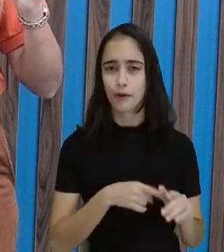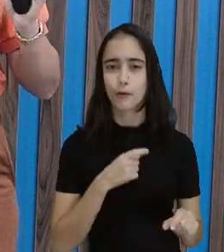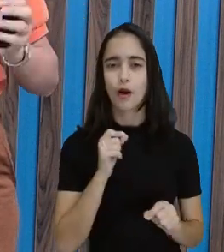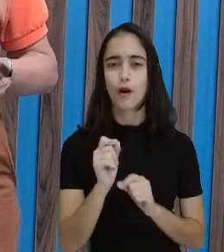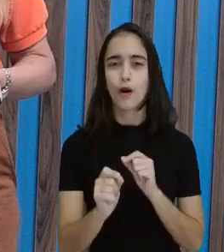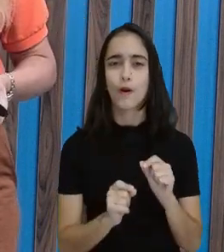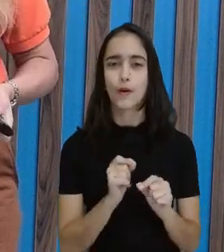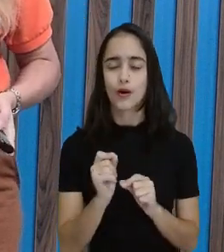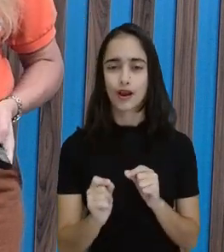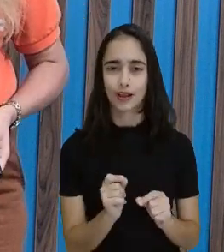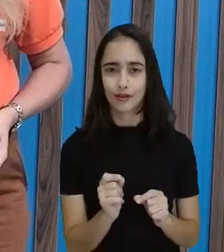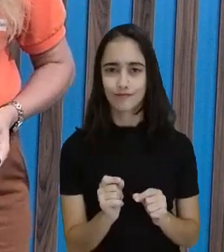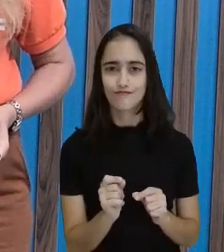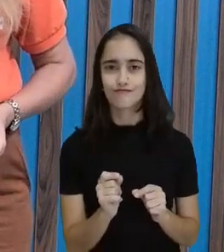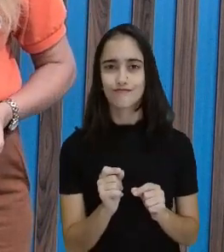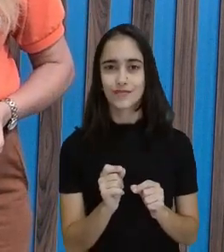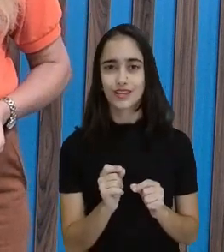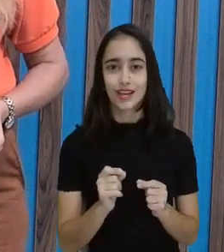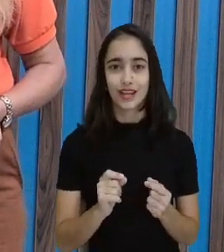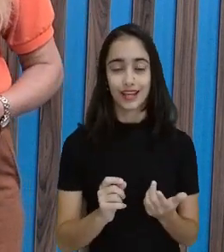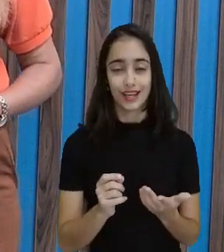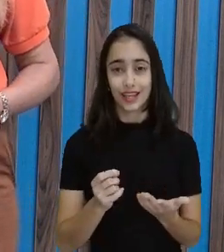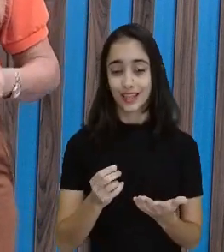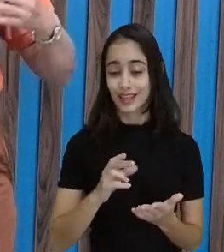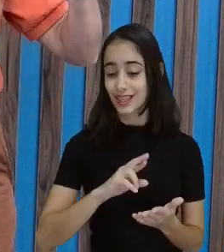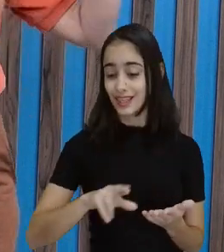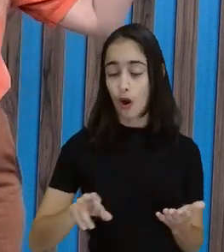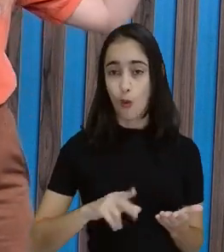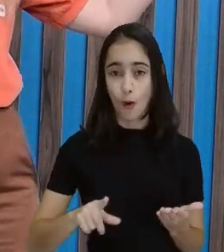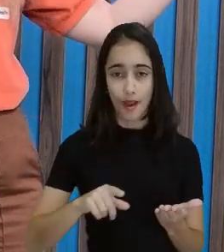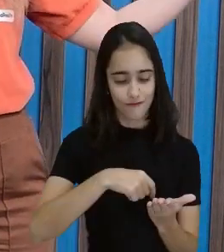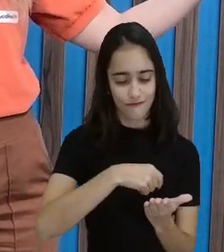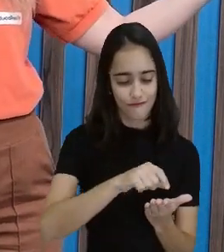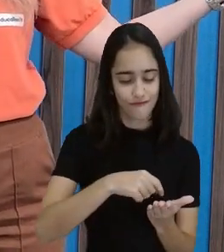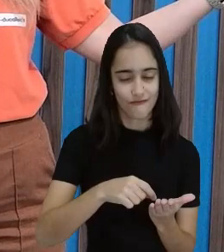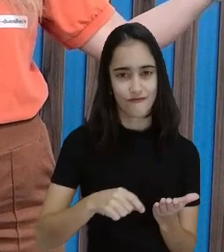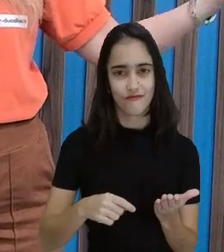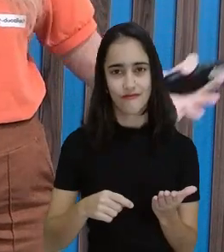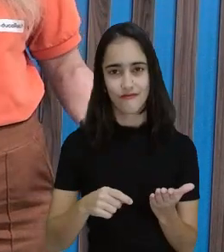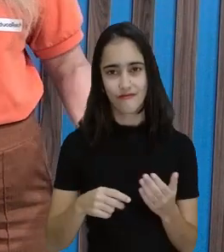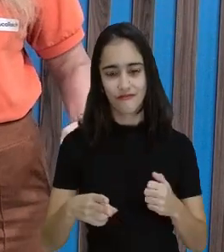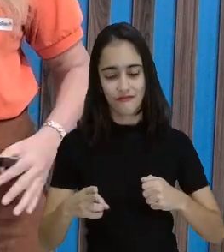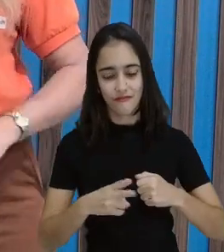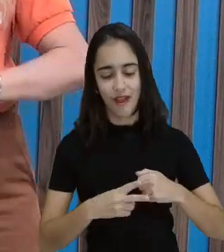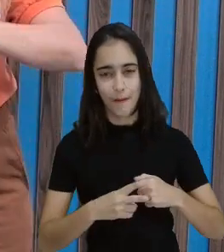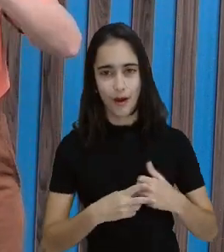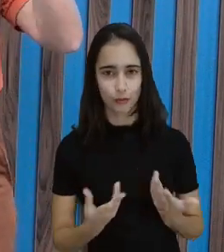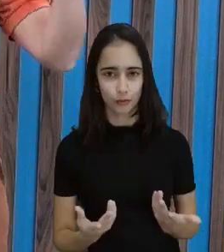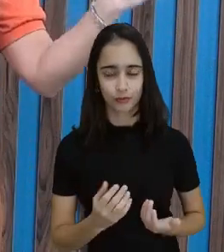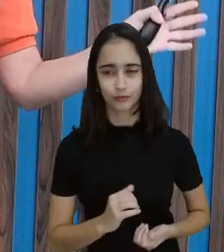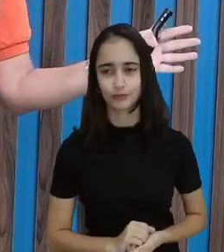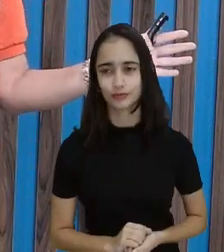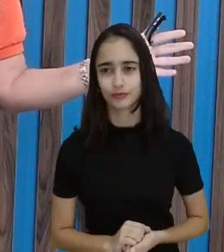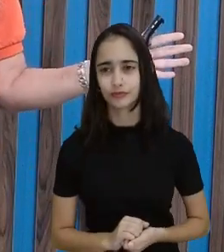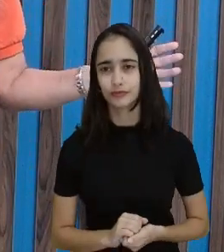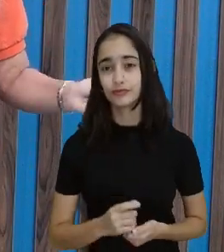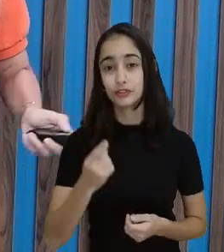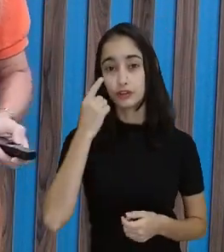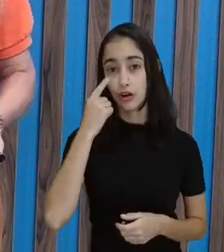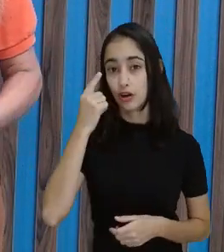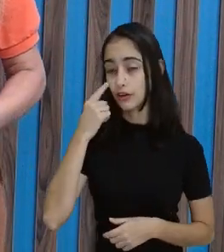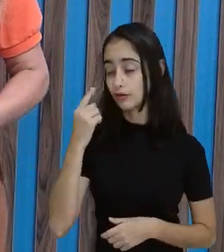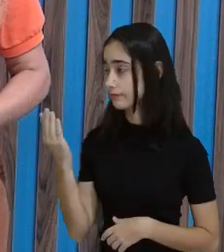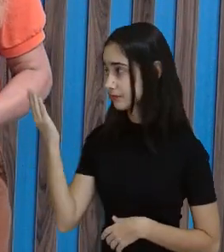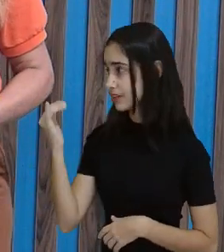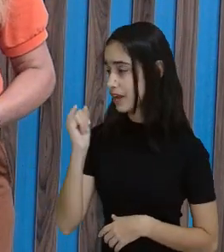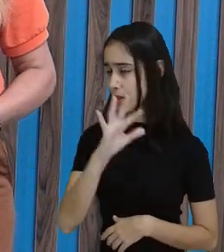nada escrito, mas você sabe que ela representa o quê? Que alguém está amando. Não é assim? Aquela minha imagem